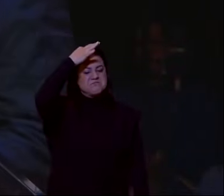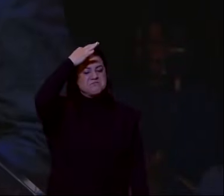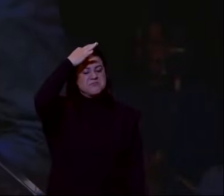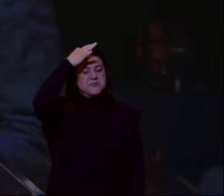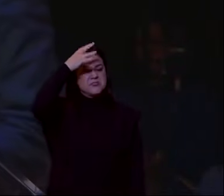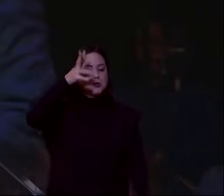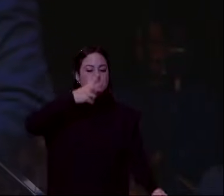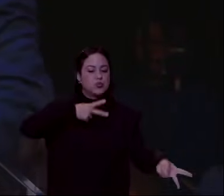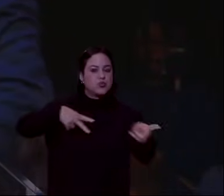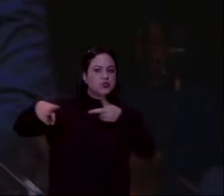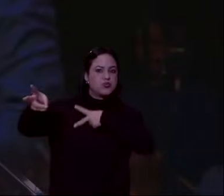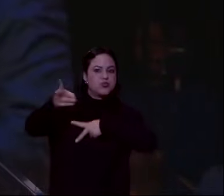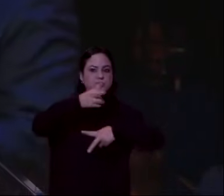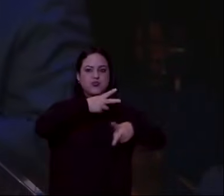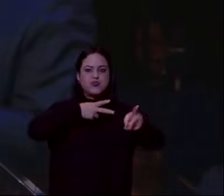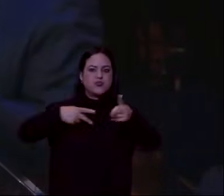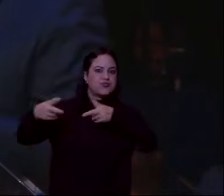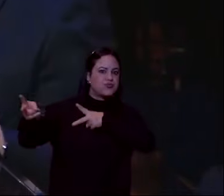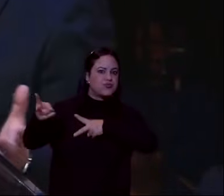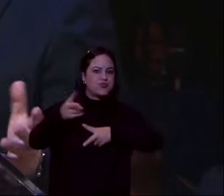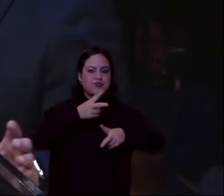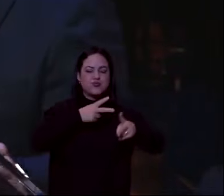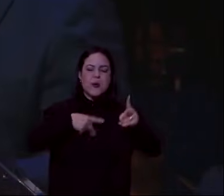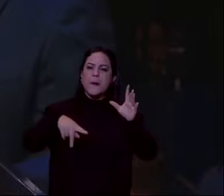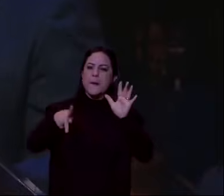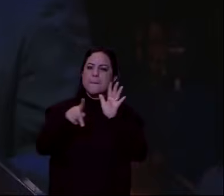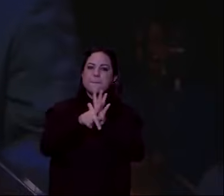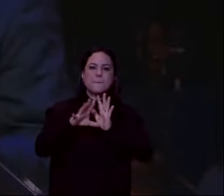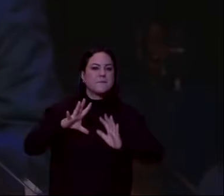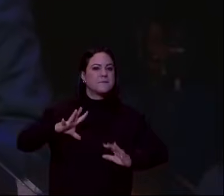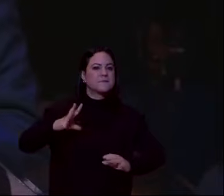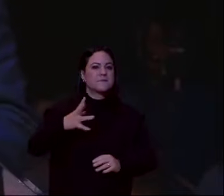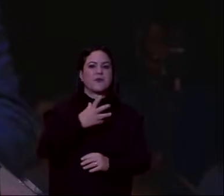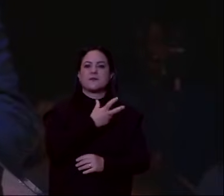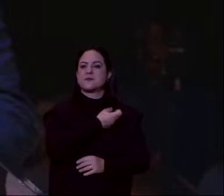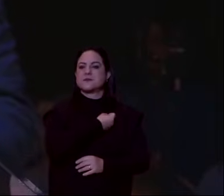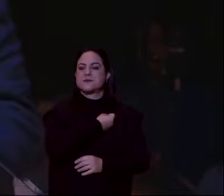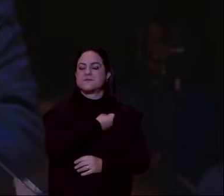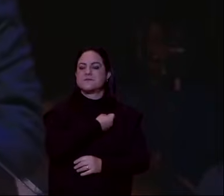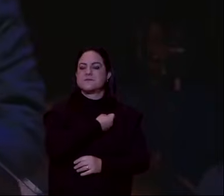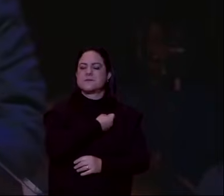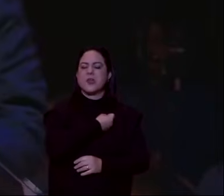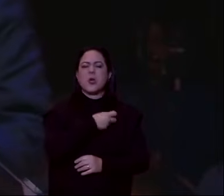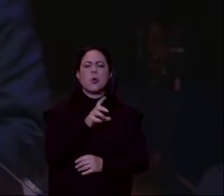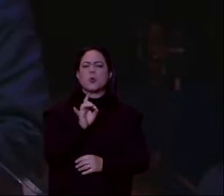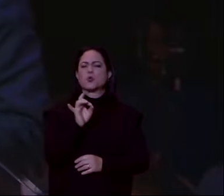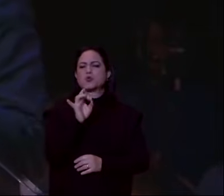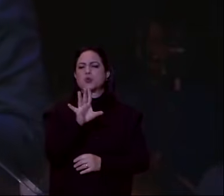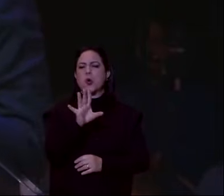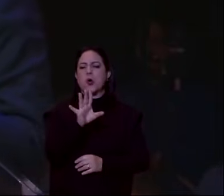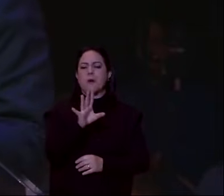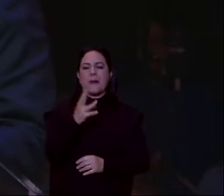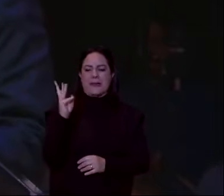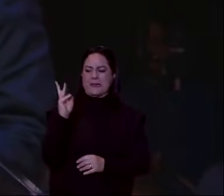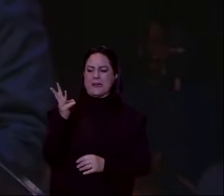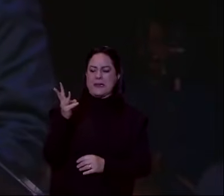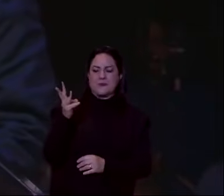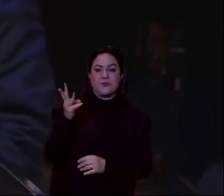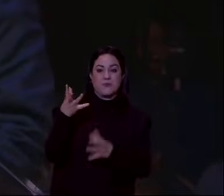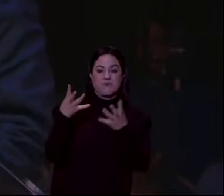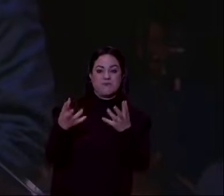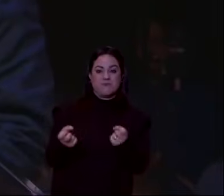esse som era um som de chamado para a salvação, não somente para os 3.000 que